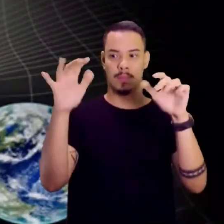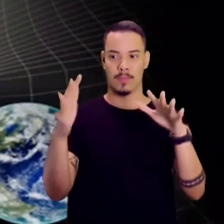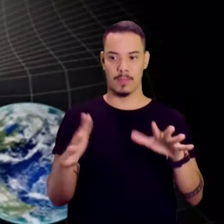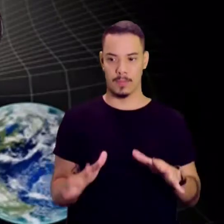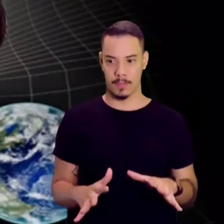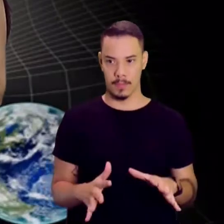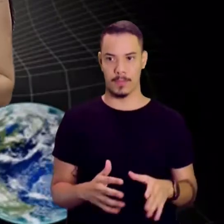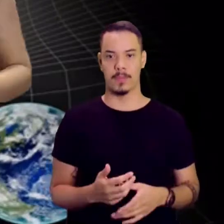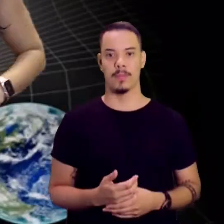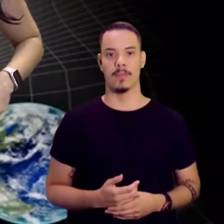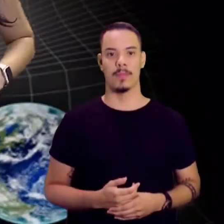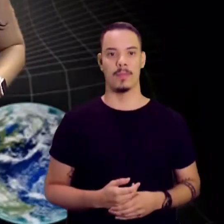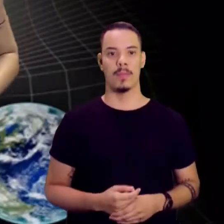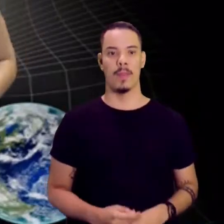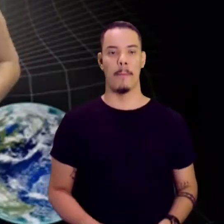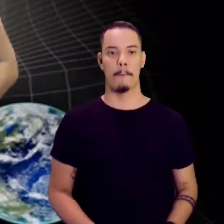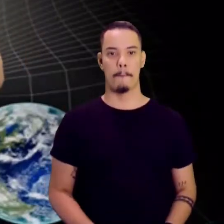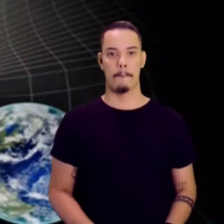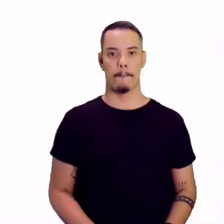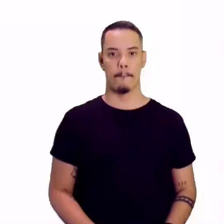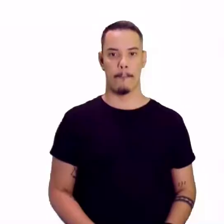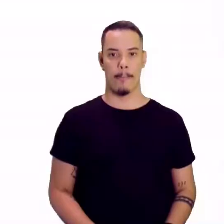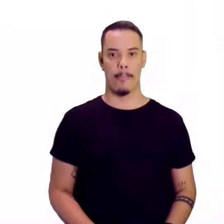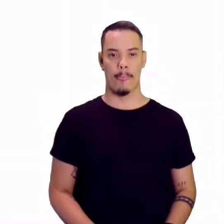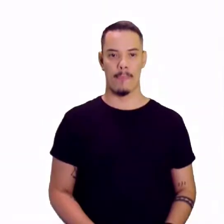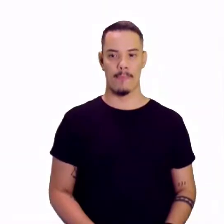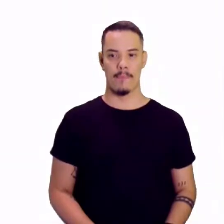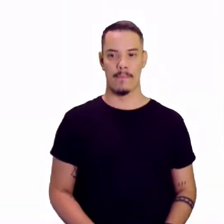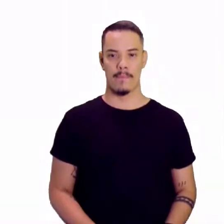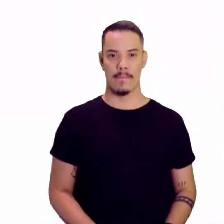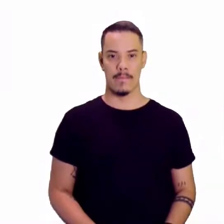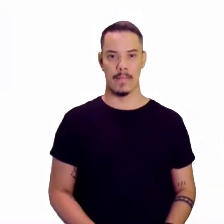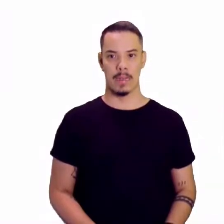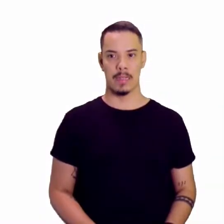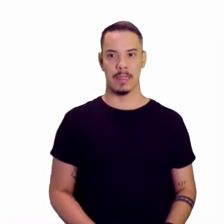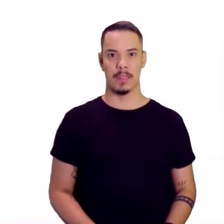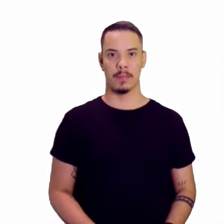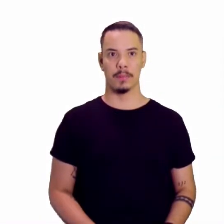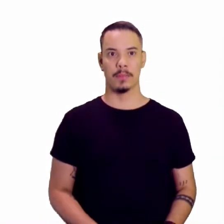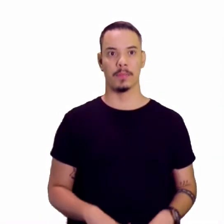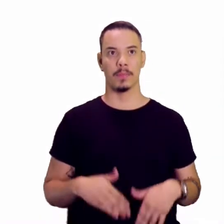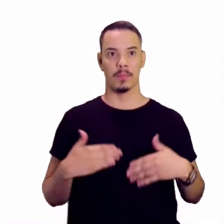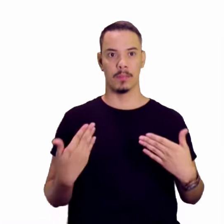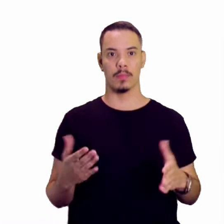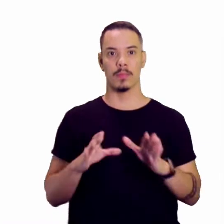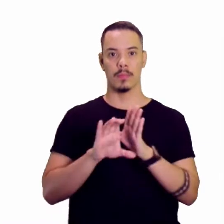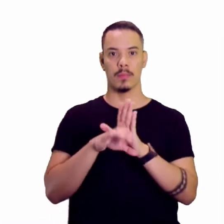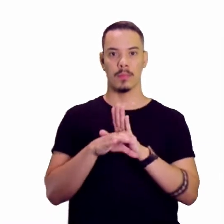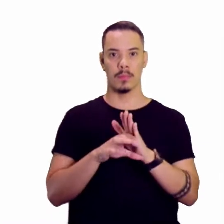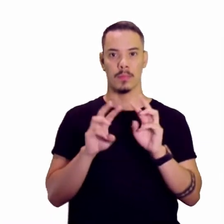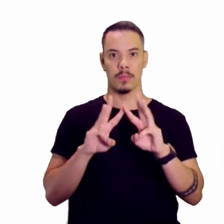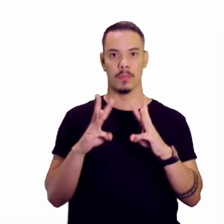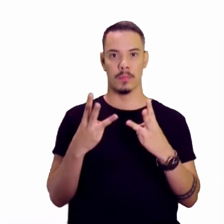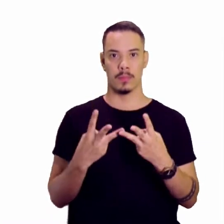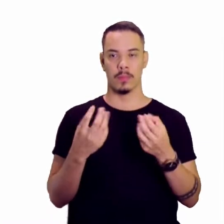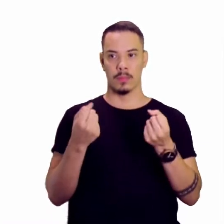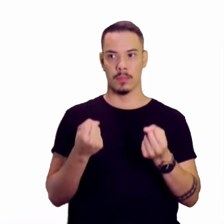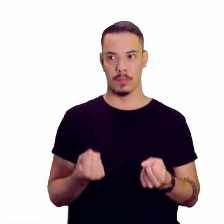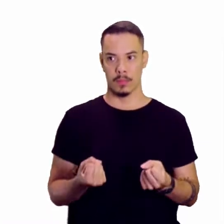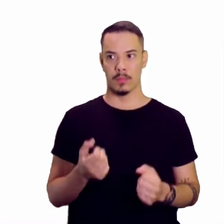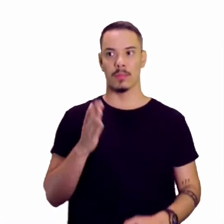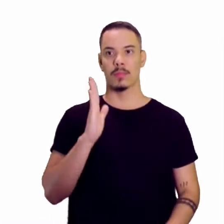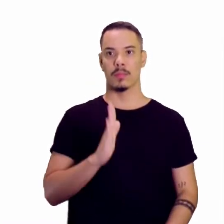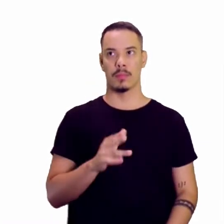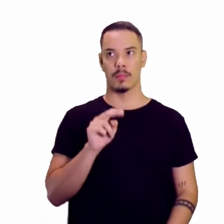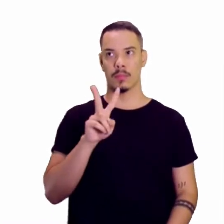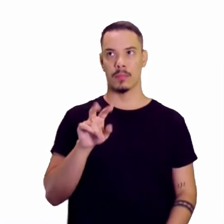vamos continuar? Vamos lá. Vamos voltar lá então, pessoal? Aí os conceitos, né? Exatamente. De massa e peso já foram vistos em